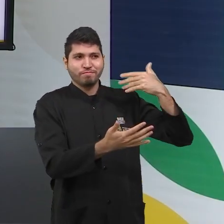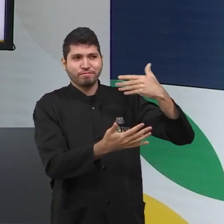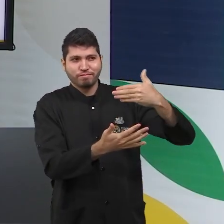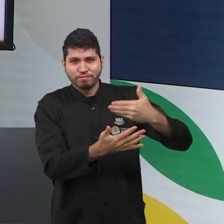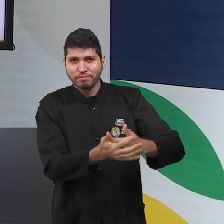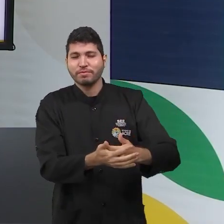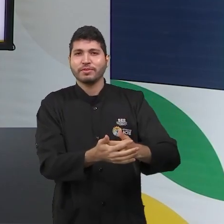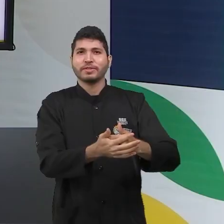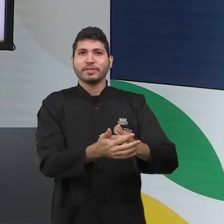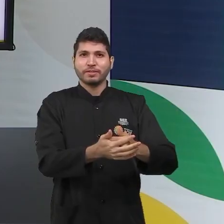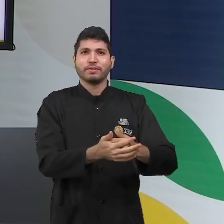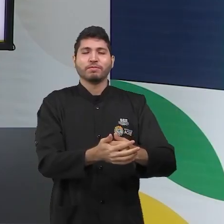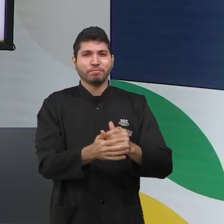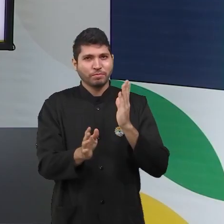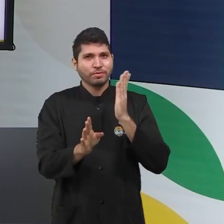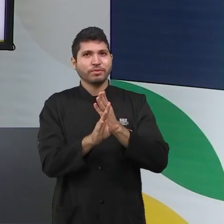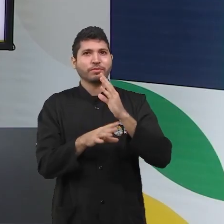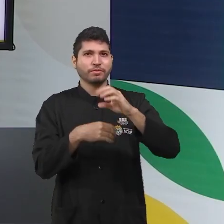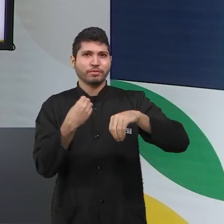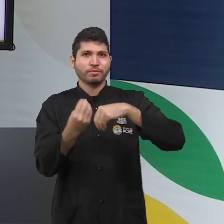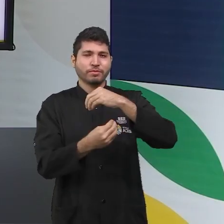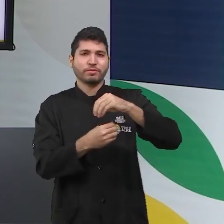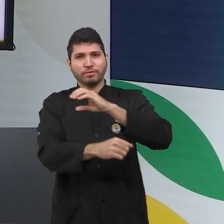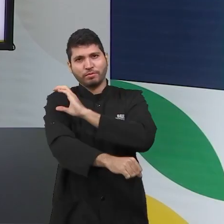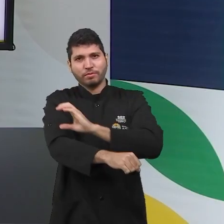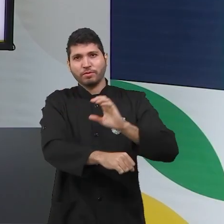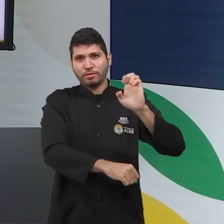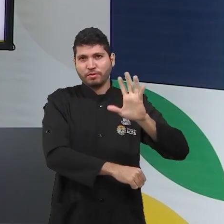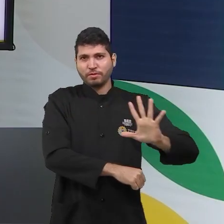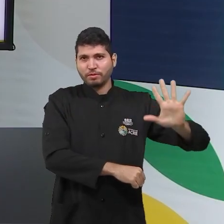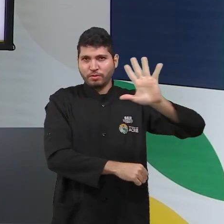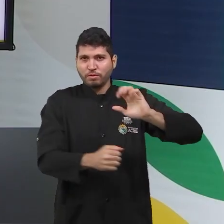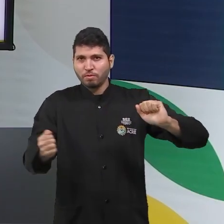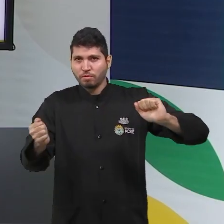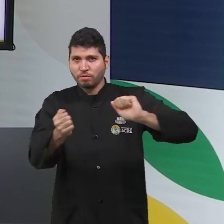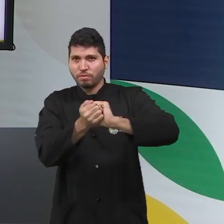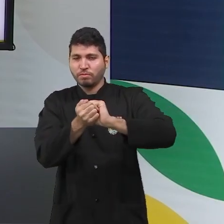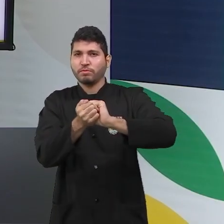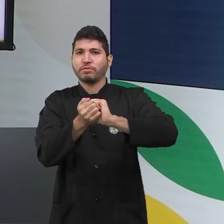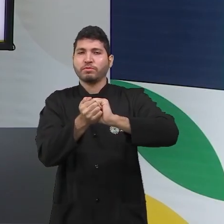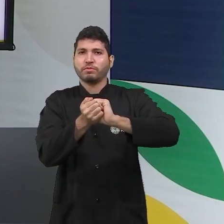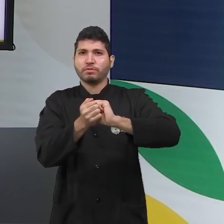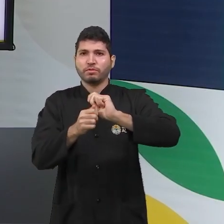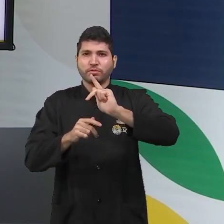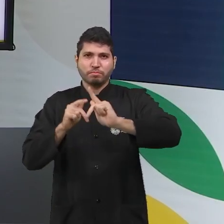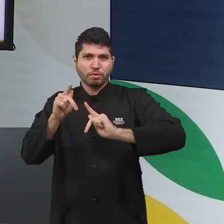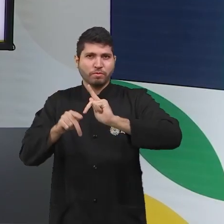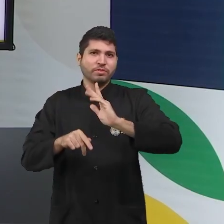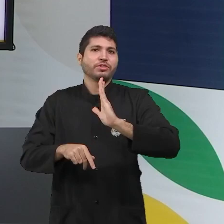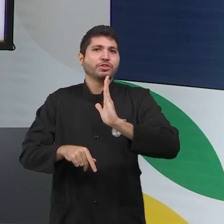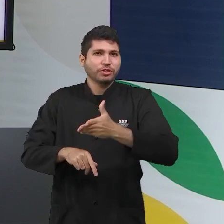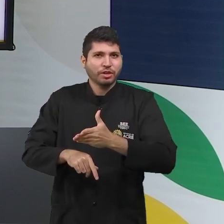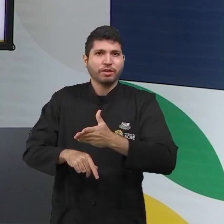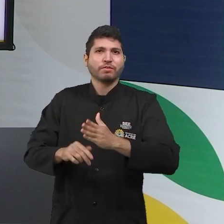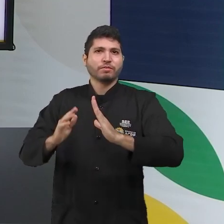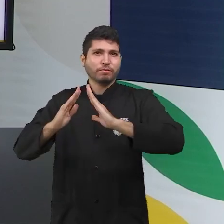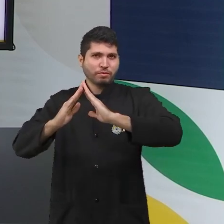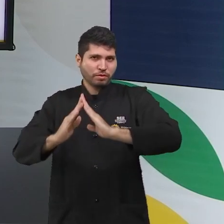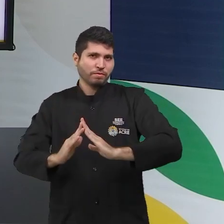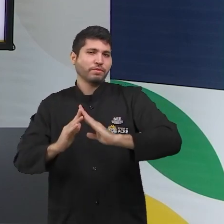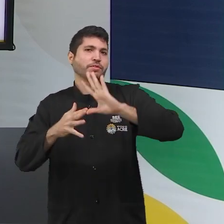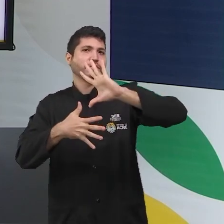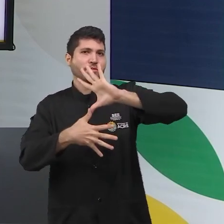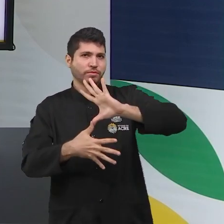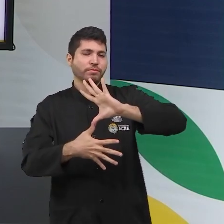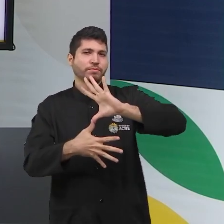da miscigenação de cultura, da cultura europeia com a cultura desses povos nativos aqui da América, que